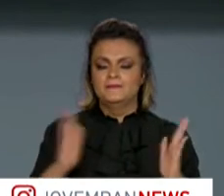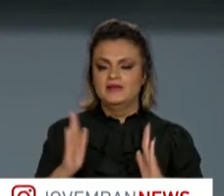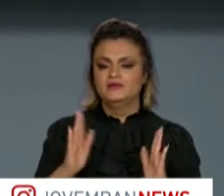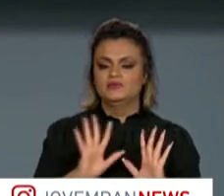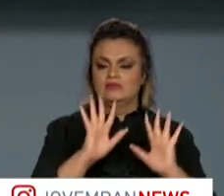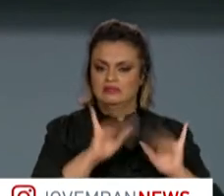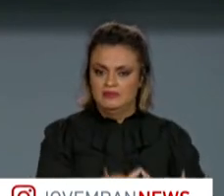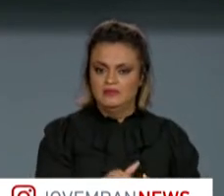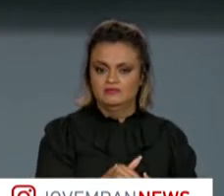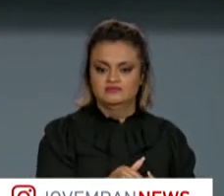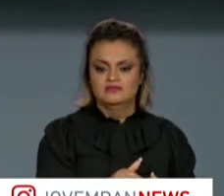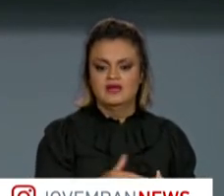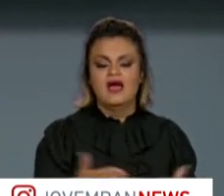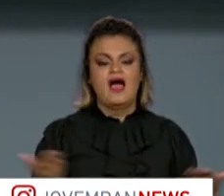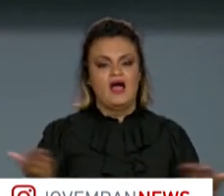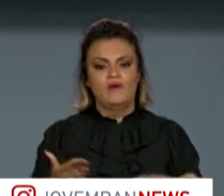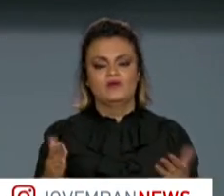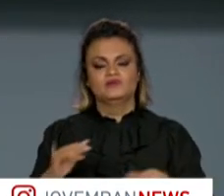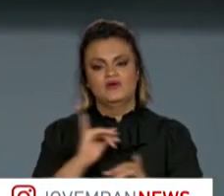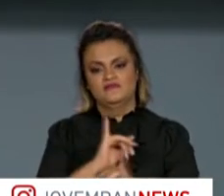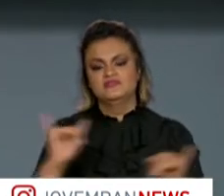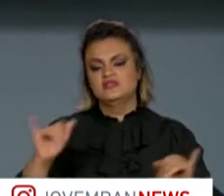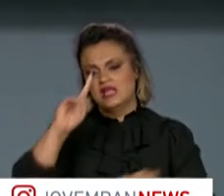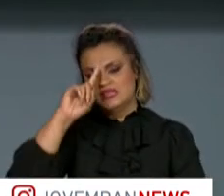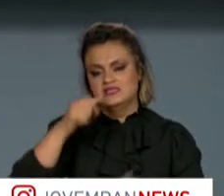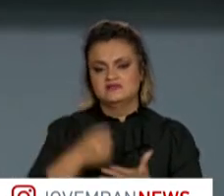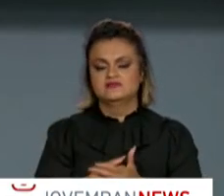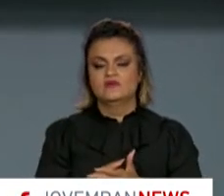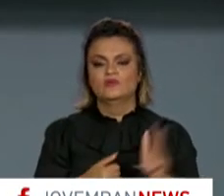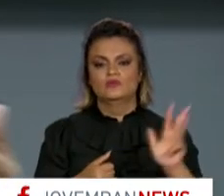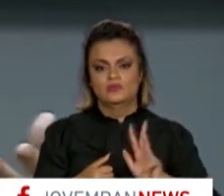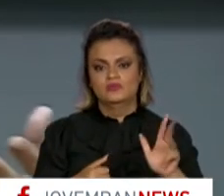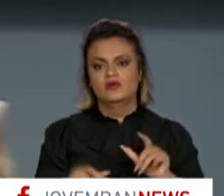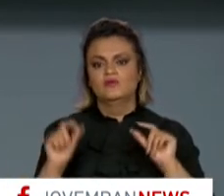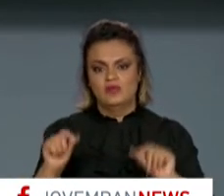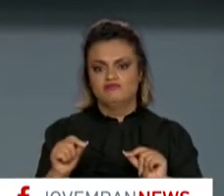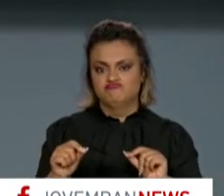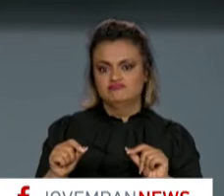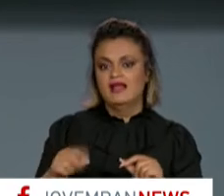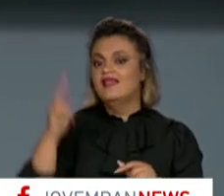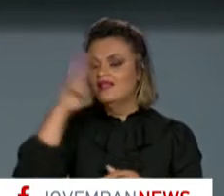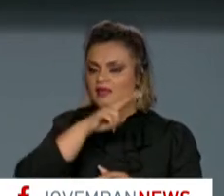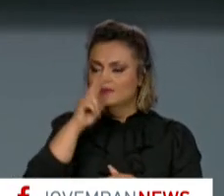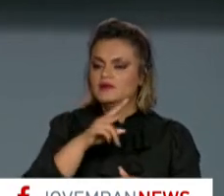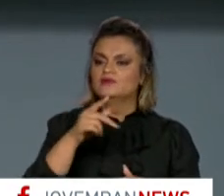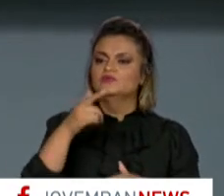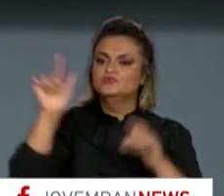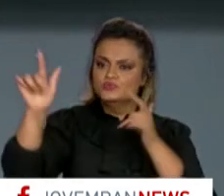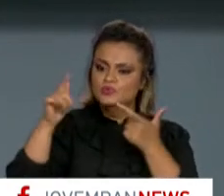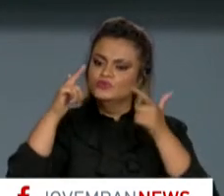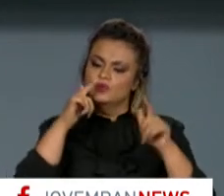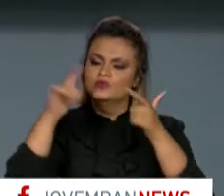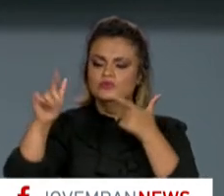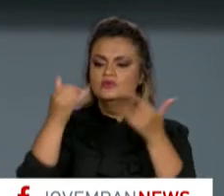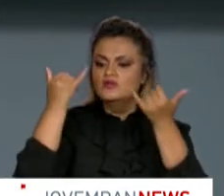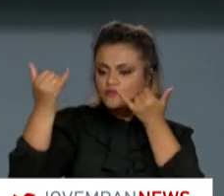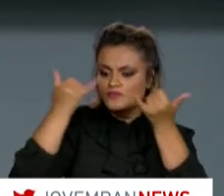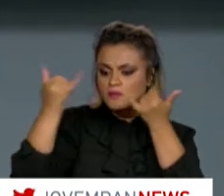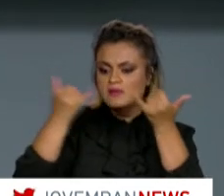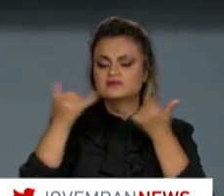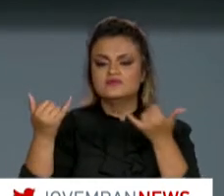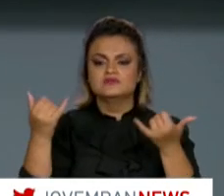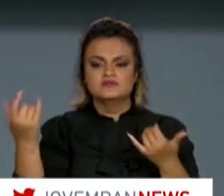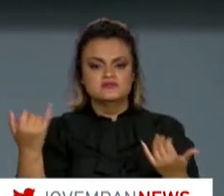prazo. Então agora eu estou dando a público a decisão que o presidente tomou com base em todas as informações